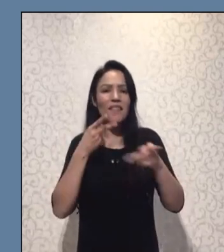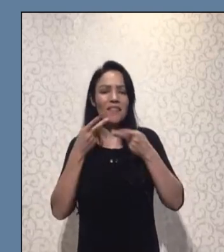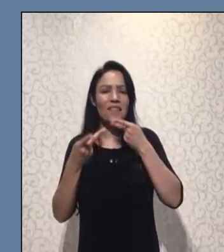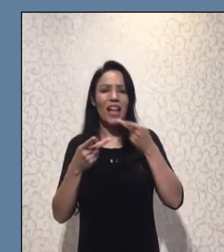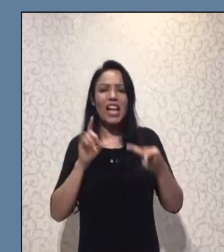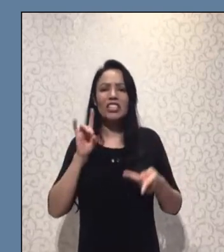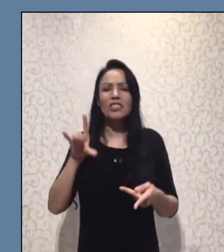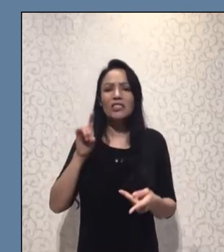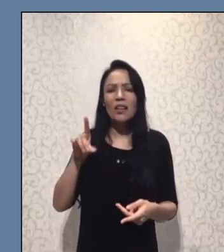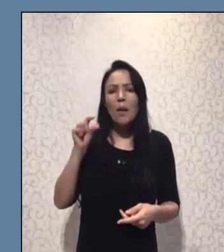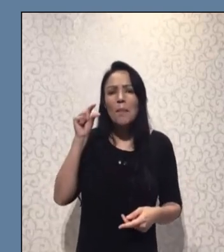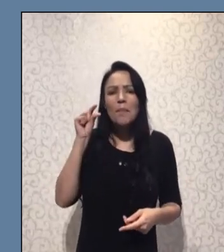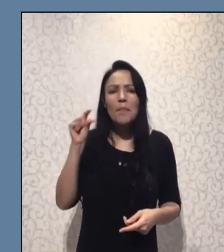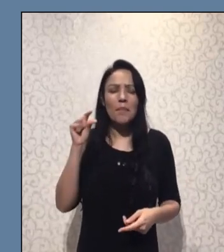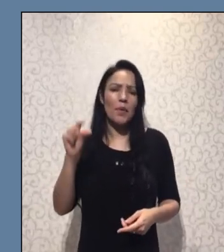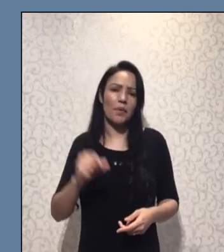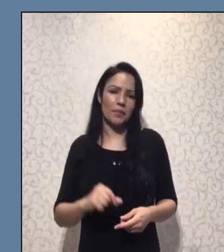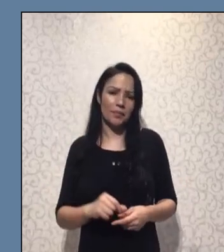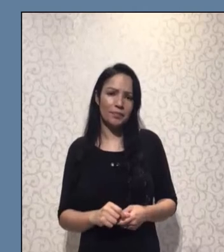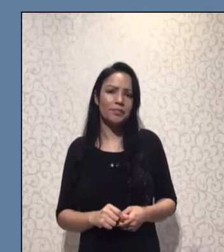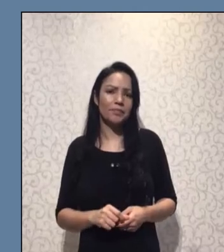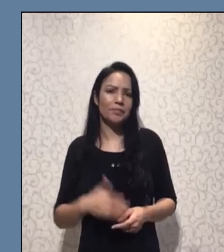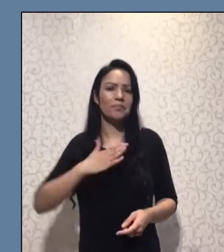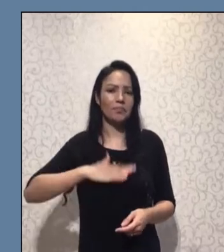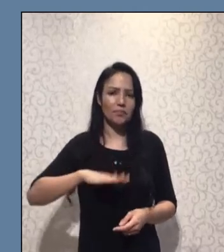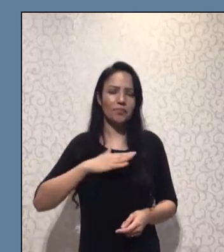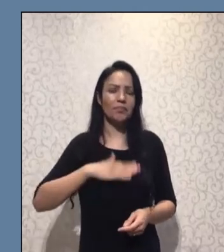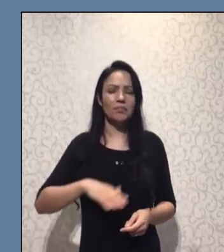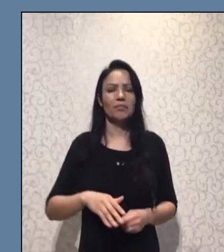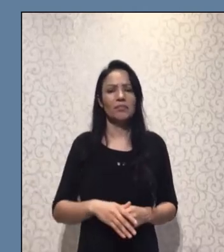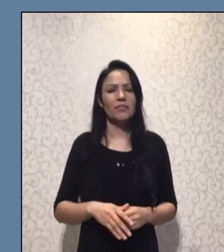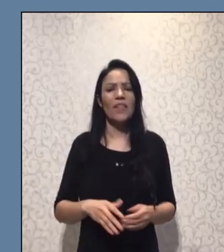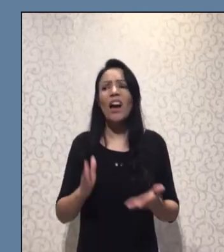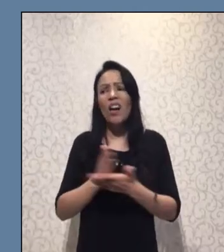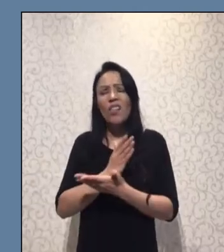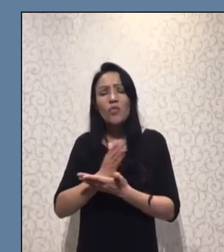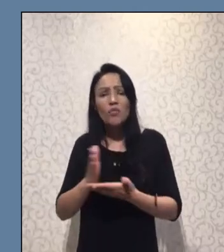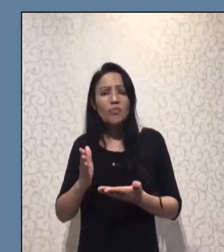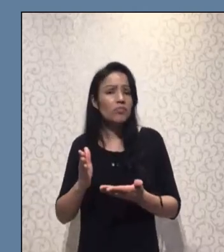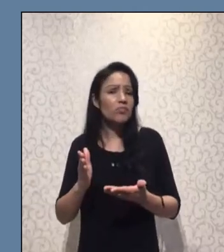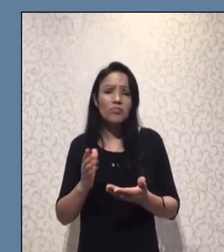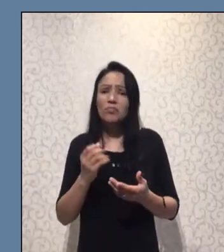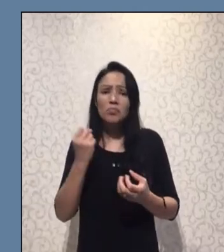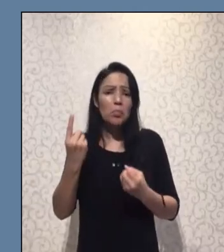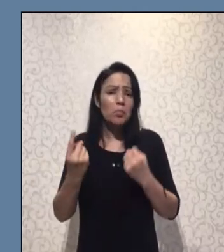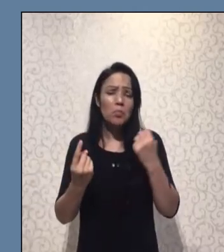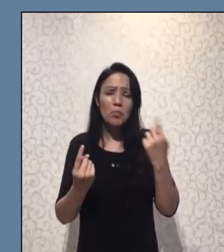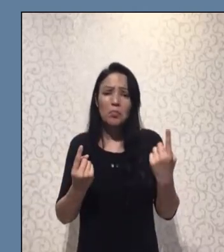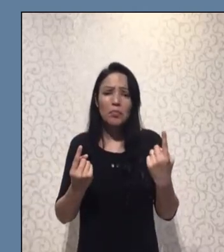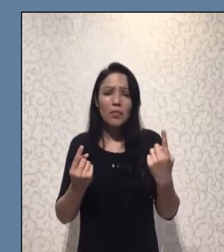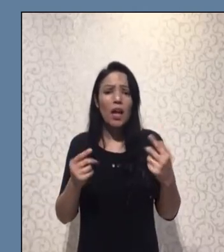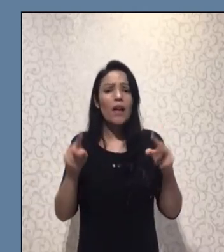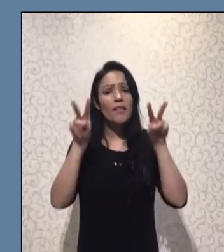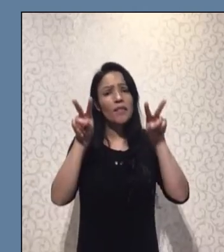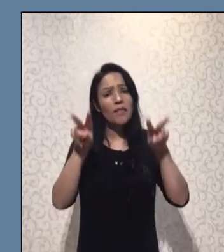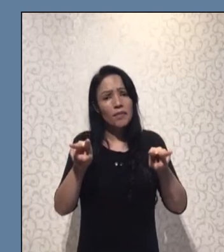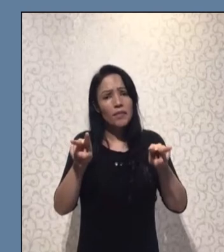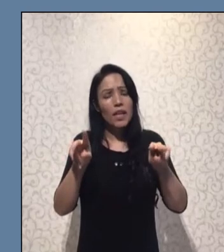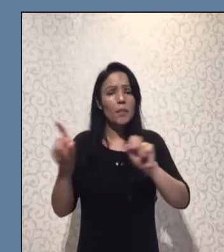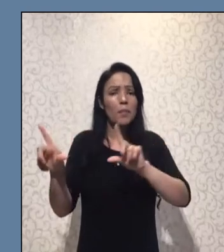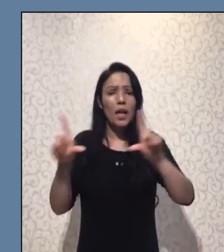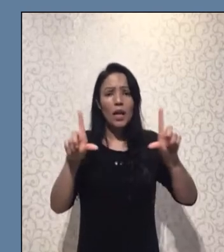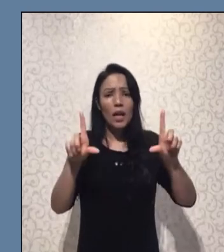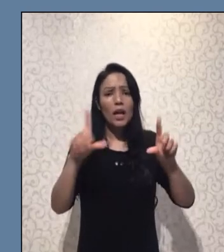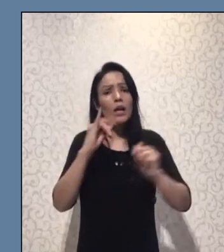e tranquilamente assistindo, né, com boa qualidade de imagem, uma transmissão, porque tem uma boa internet, porque tem um